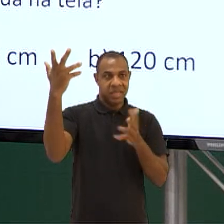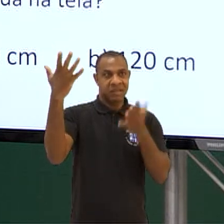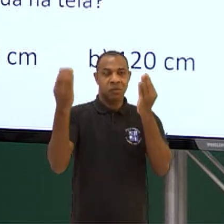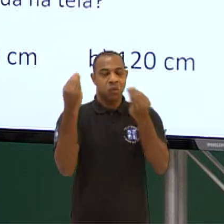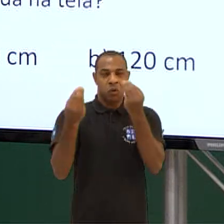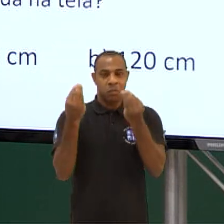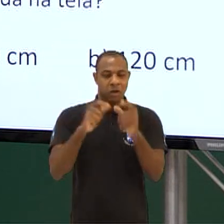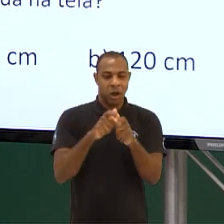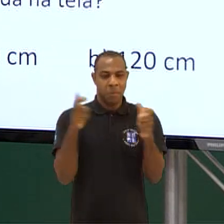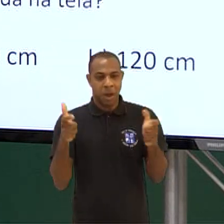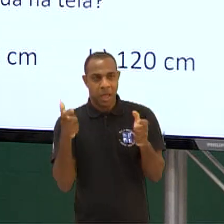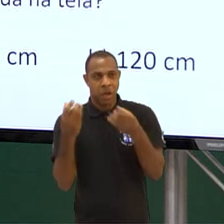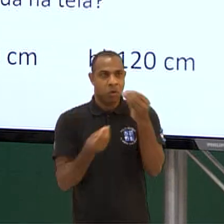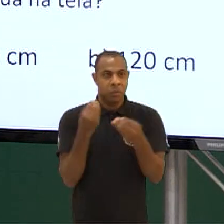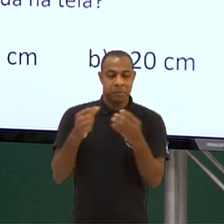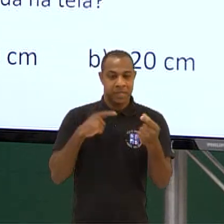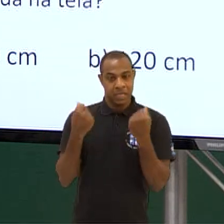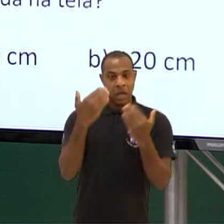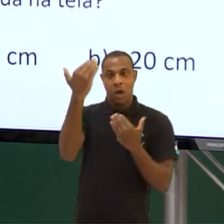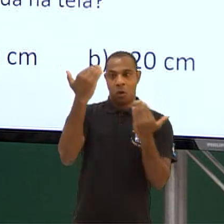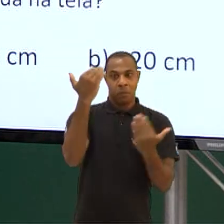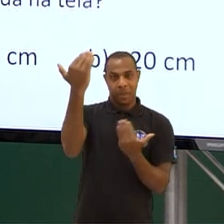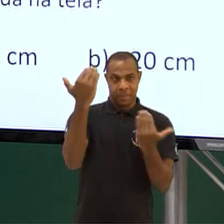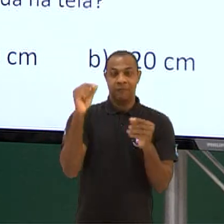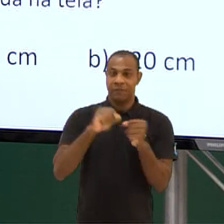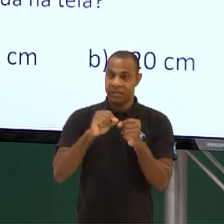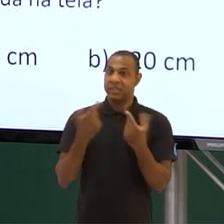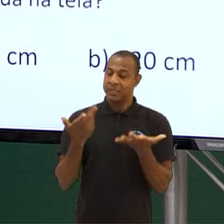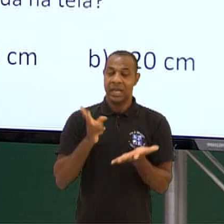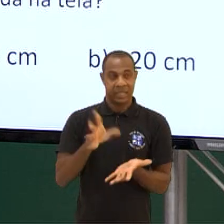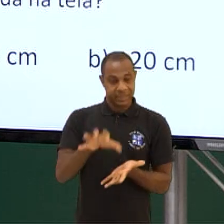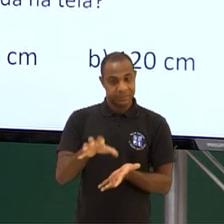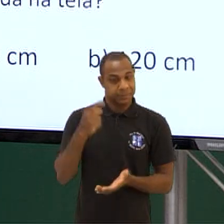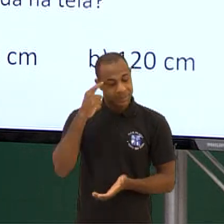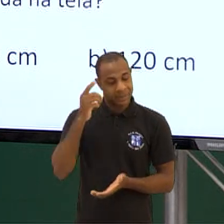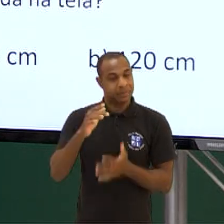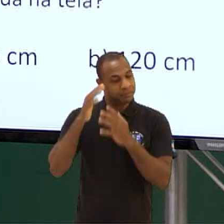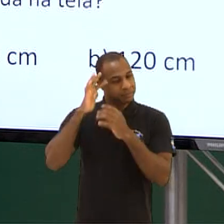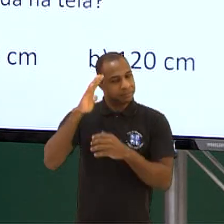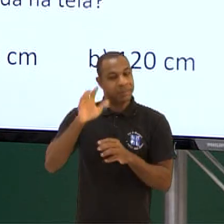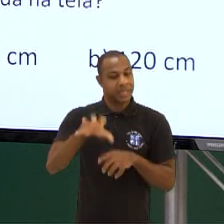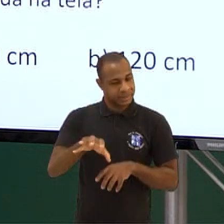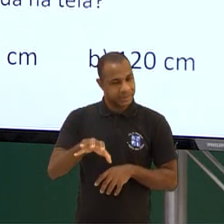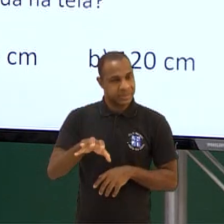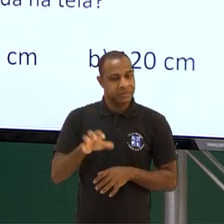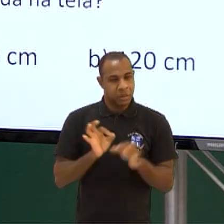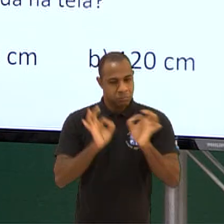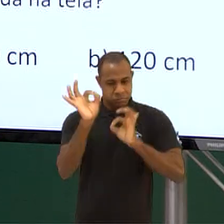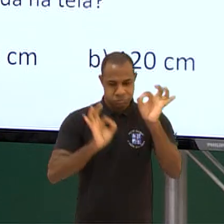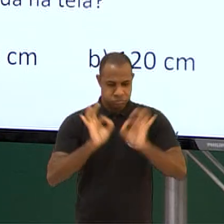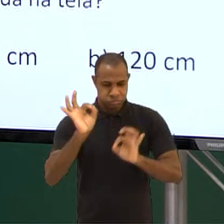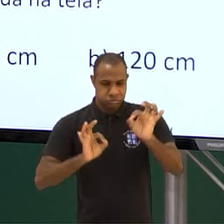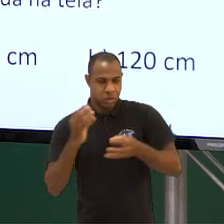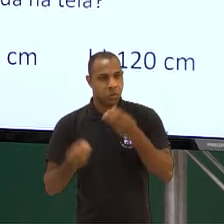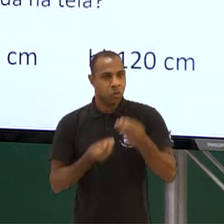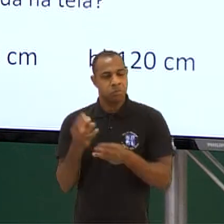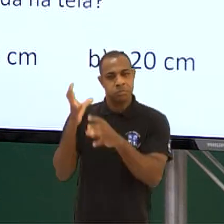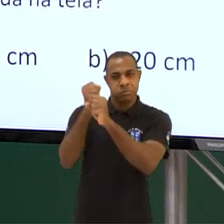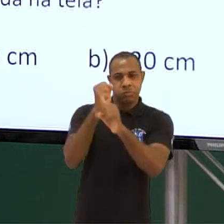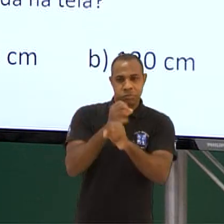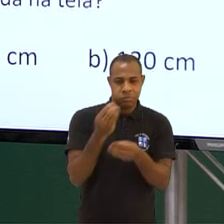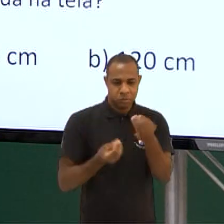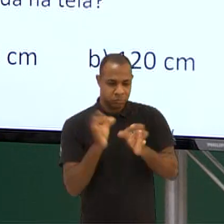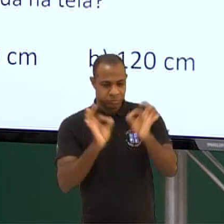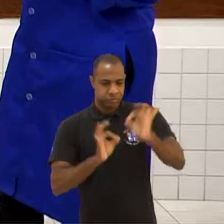maior. Então, é essa comparação que você precisa fazer. Se você pensar dessa forma, fica mais fácil de você organizar a montagem